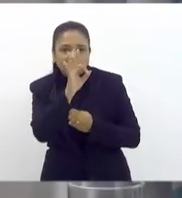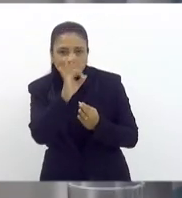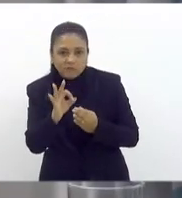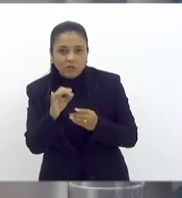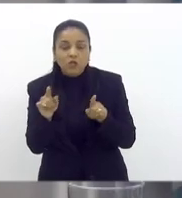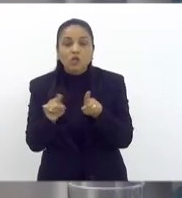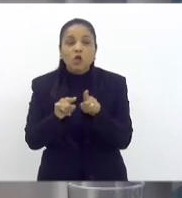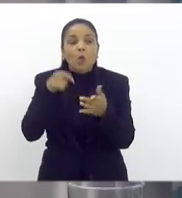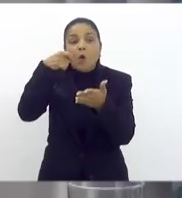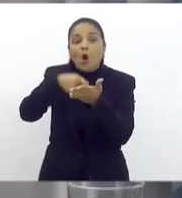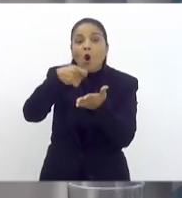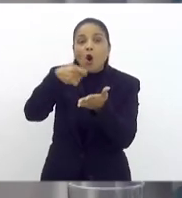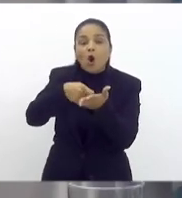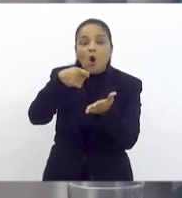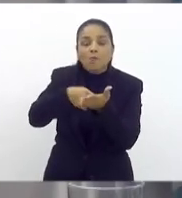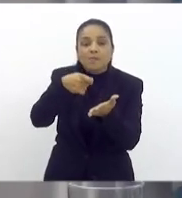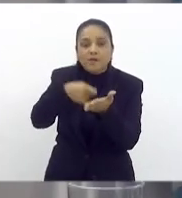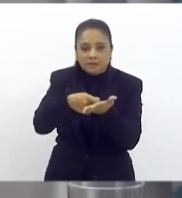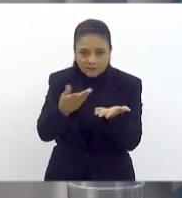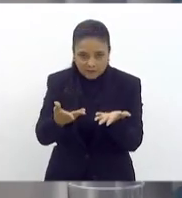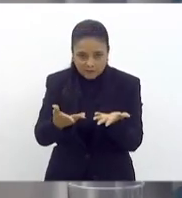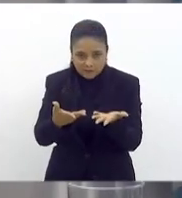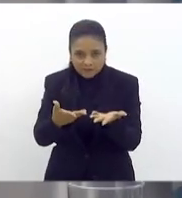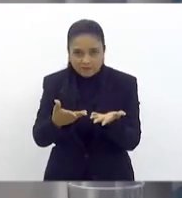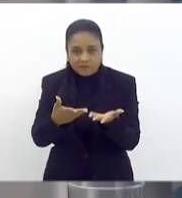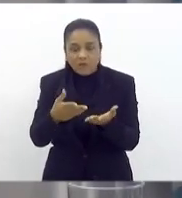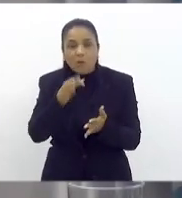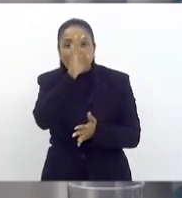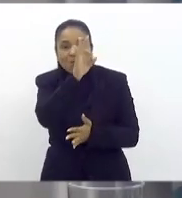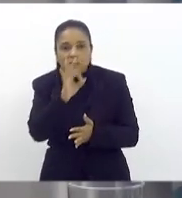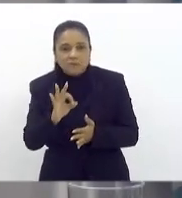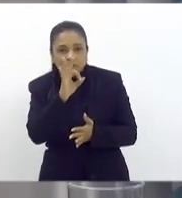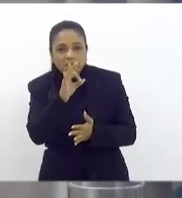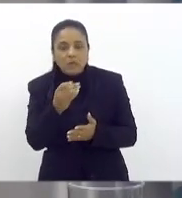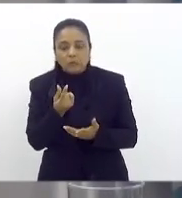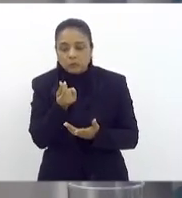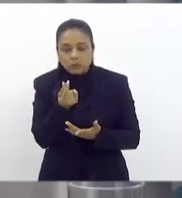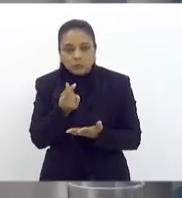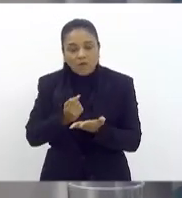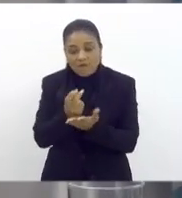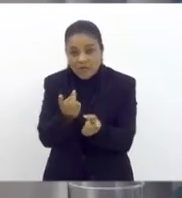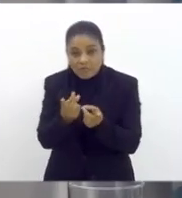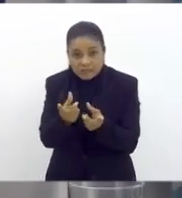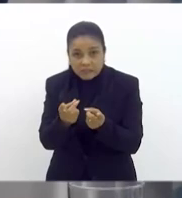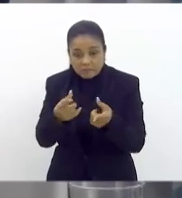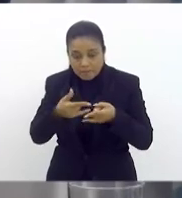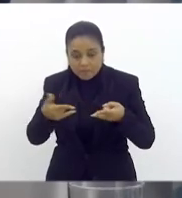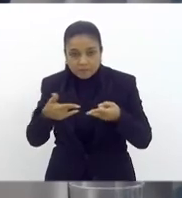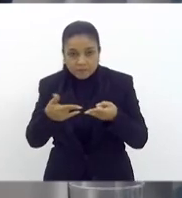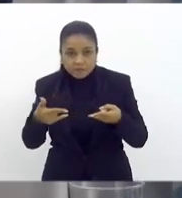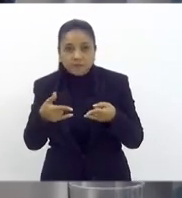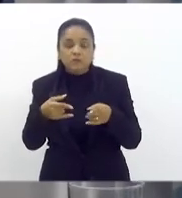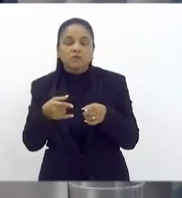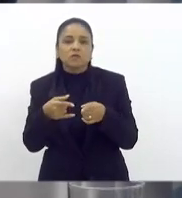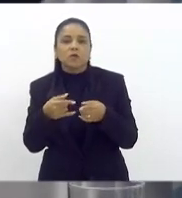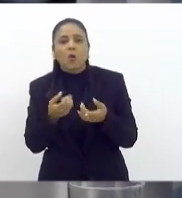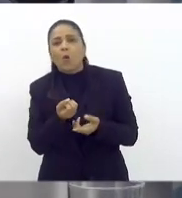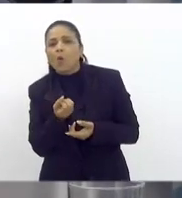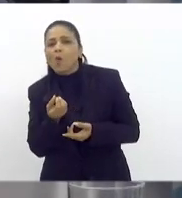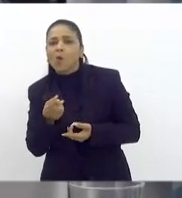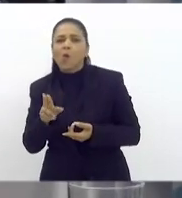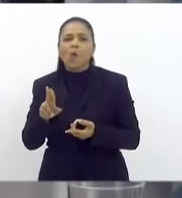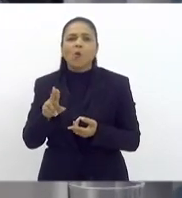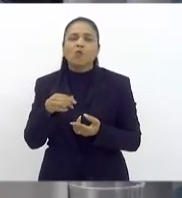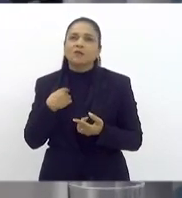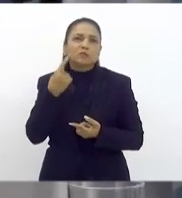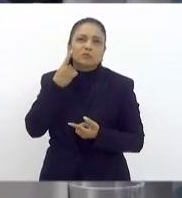vias de cobrança são feitas, ou seja, é um percentual da bilheteria, se é pelo line-up, eu não sei como é que